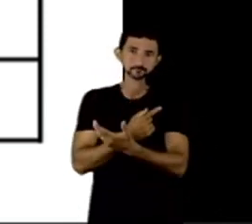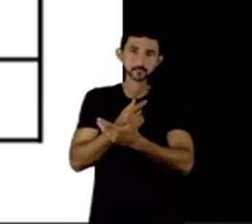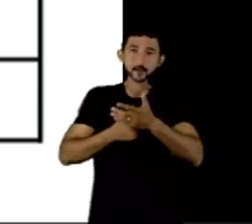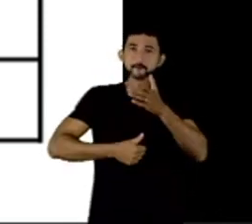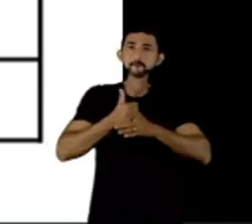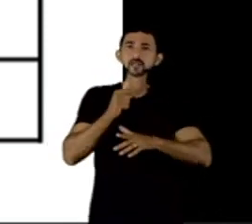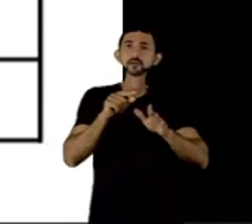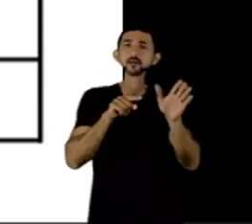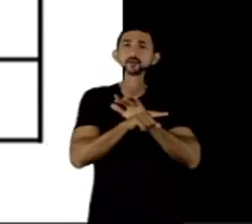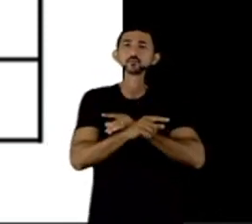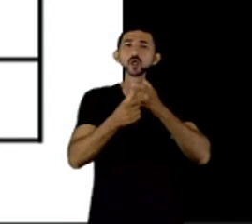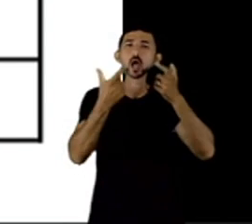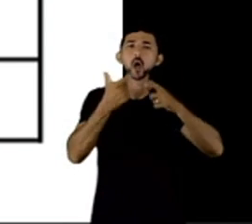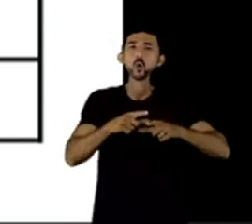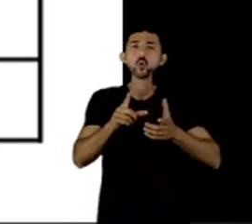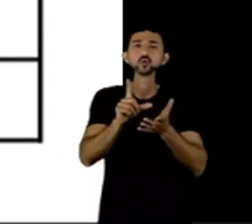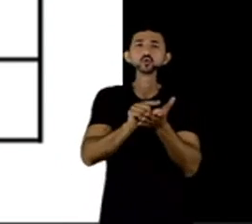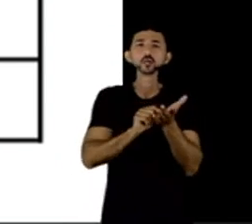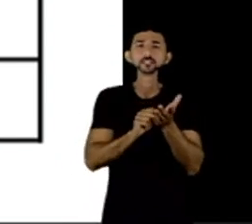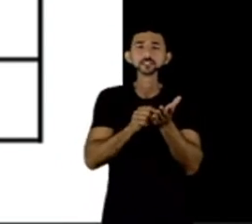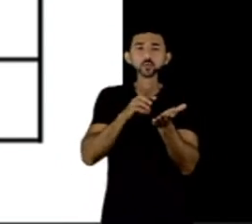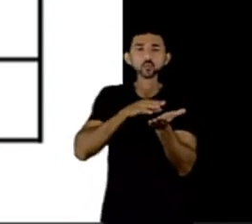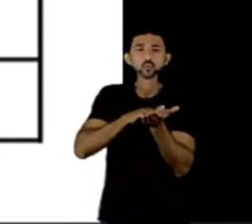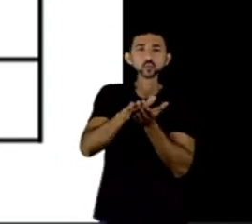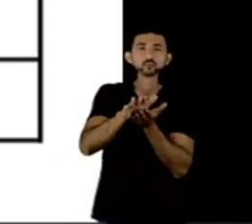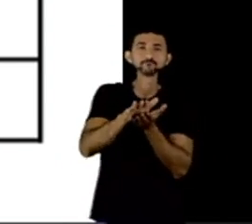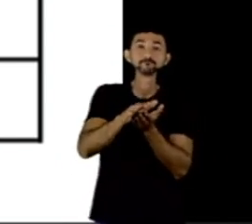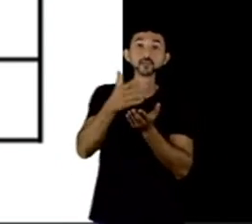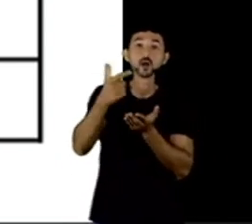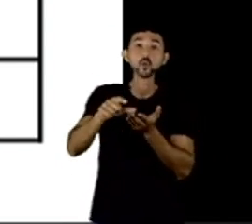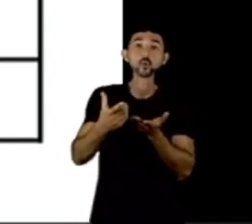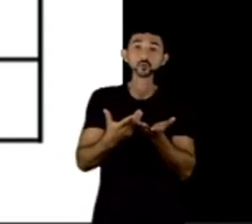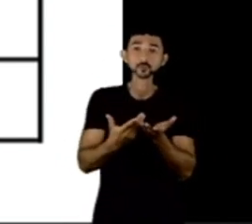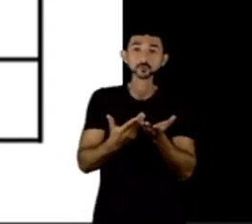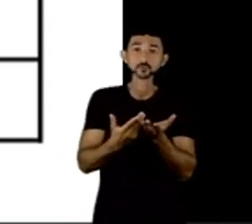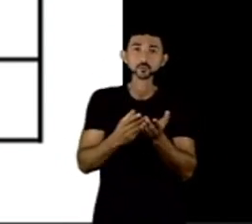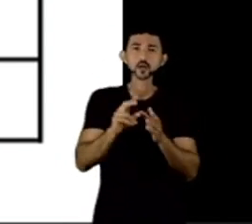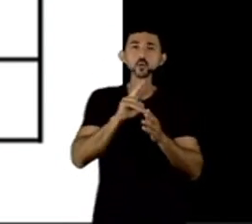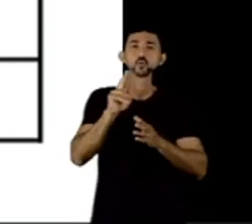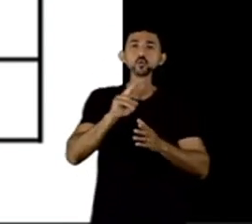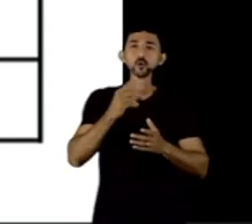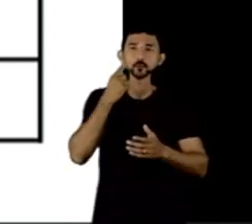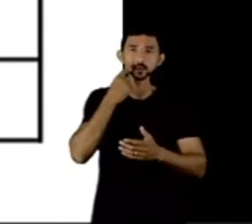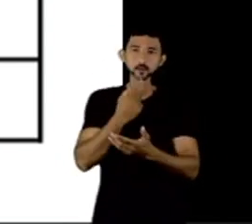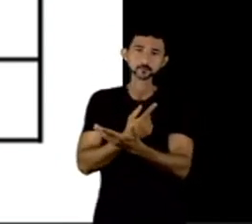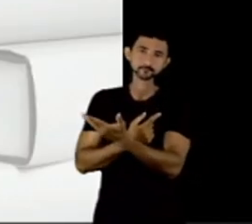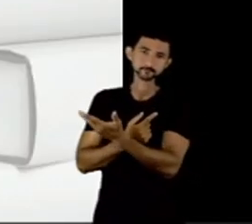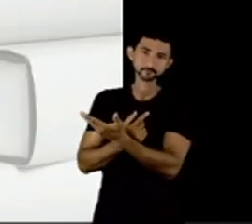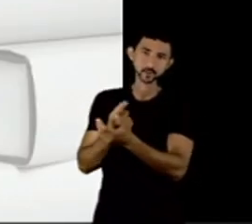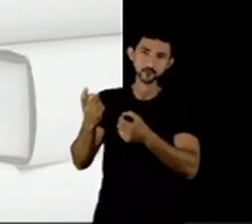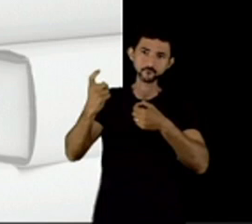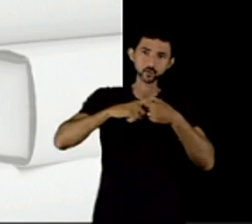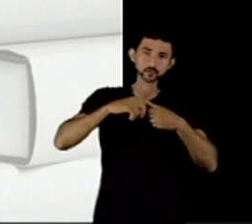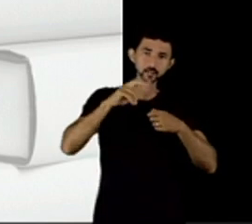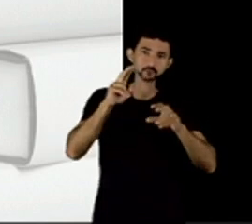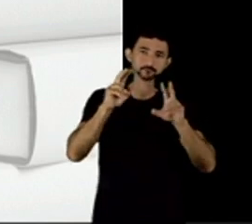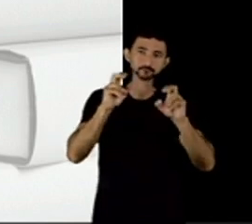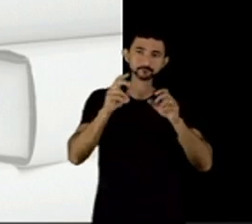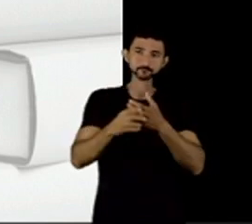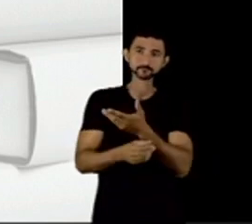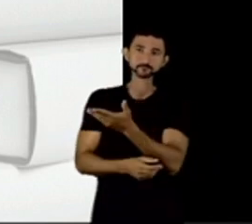Primeiro, onde o artigo ele foi publicado e qual era o nome da seção. Vou voltar lá o texto para você olhar,